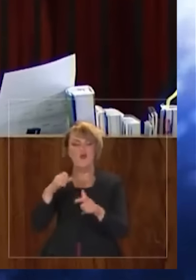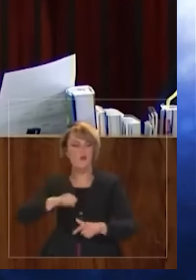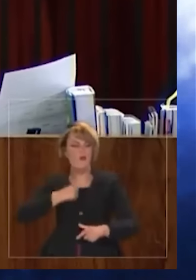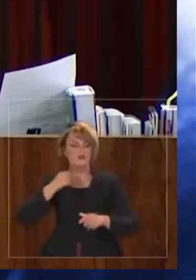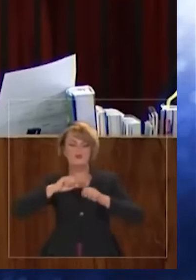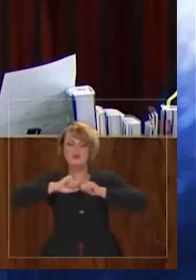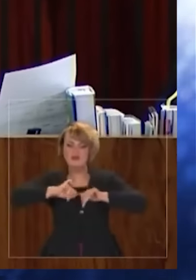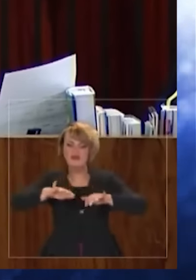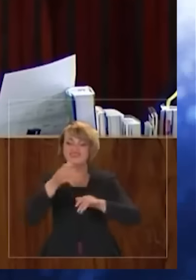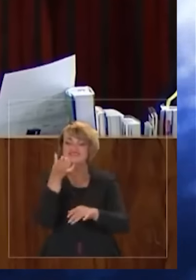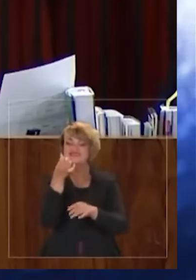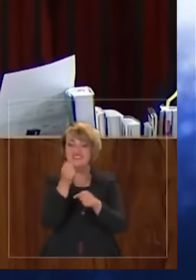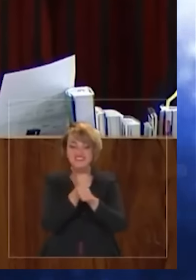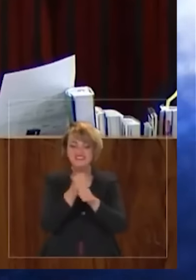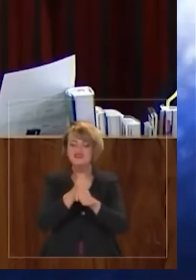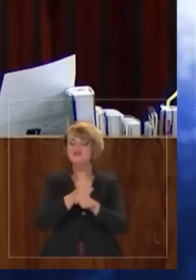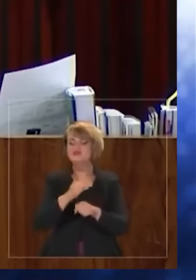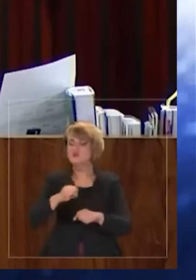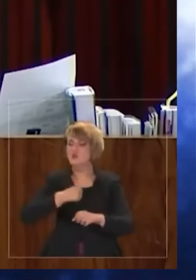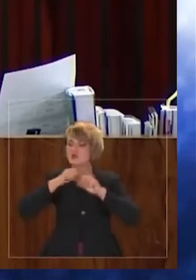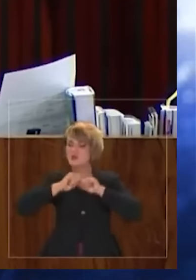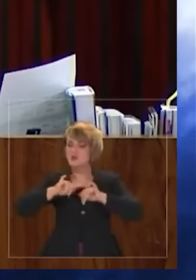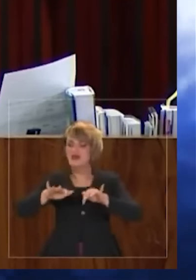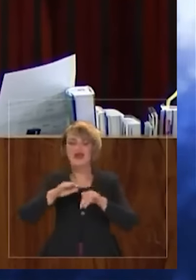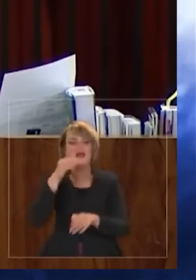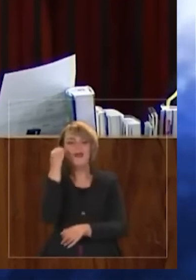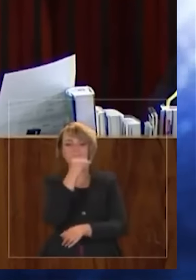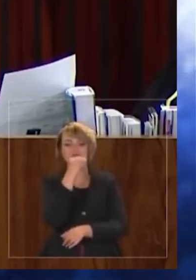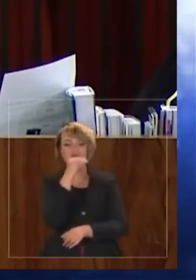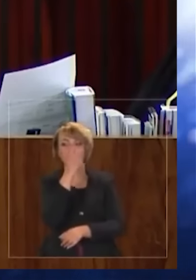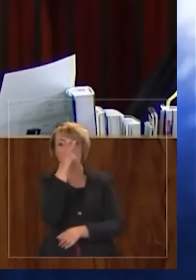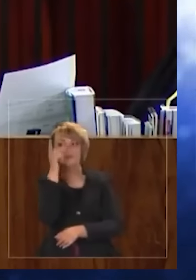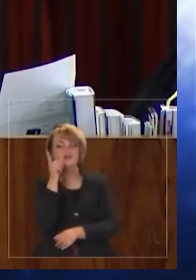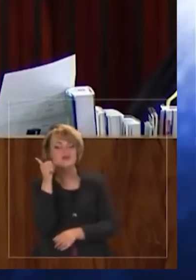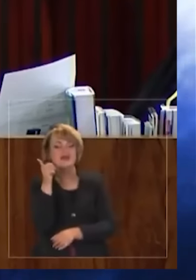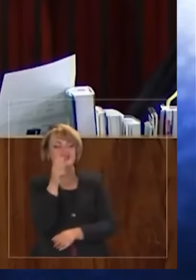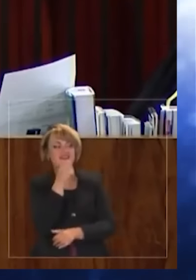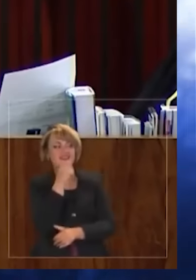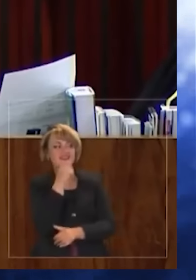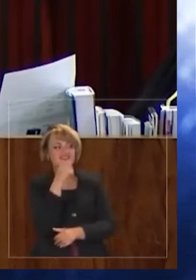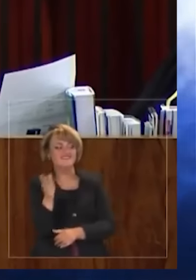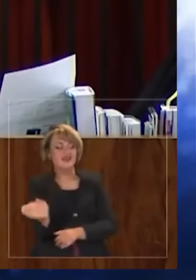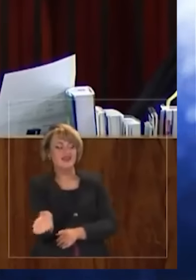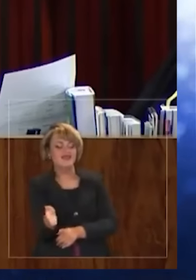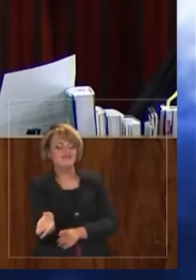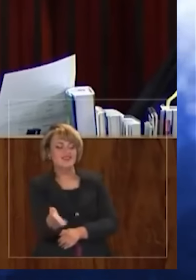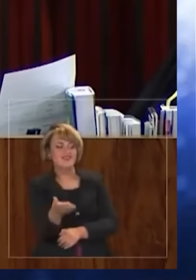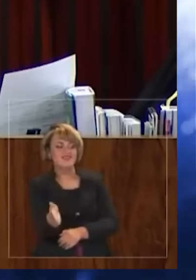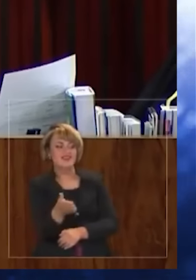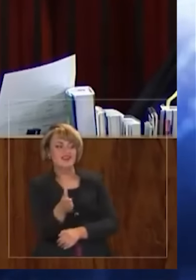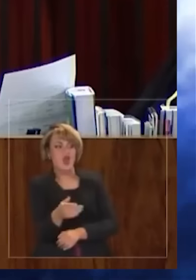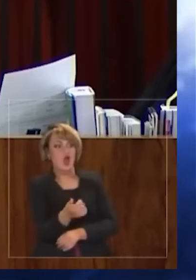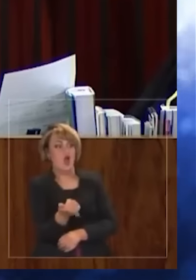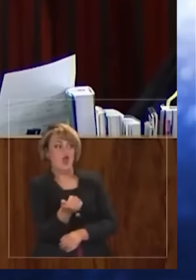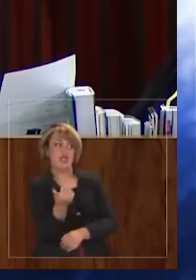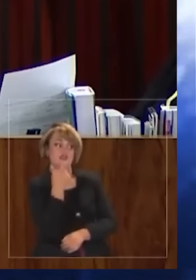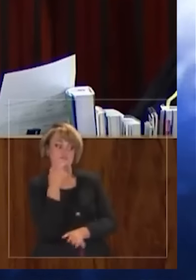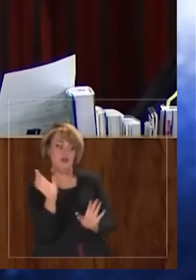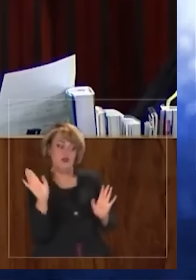faz há 6 anos se aproveita de um laranja e a partir da notícia de um